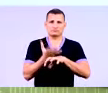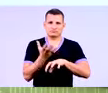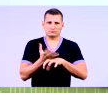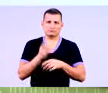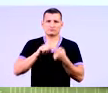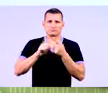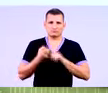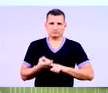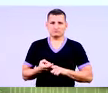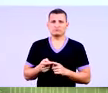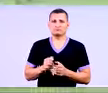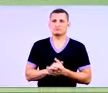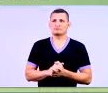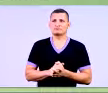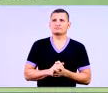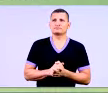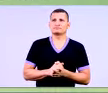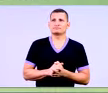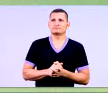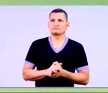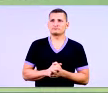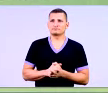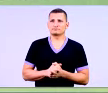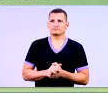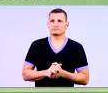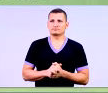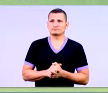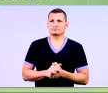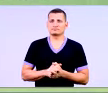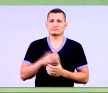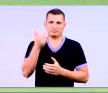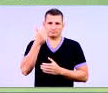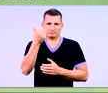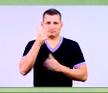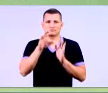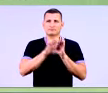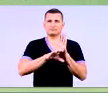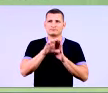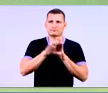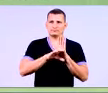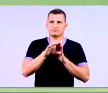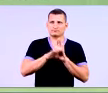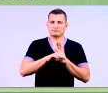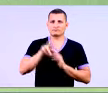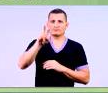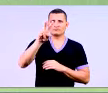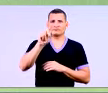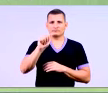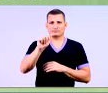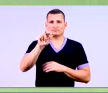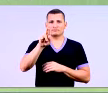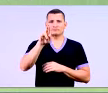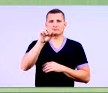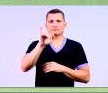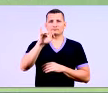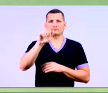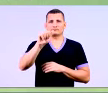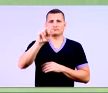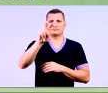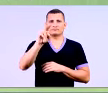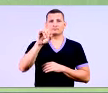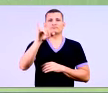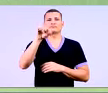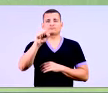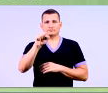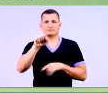puxar o unc para dar uma olhada vamos lá primeiramente a gente vai conceituar variáveis e tipos de dados vamos estudar um pouquinho